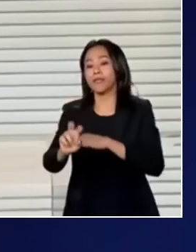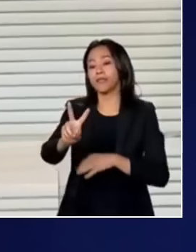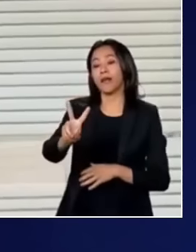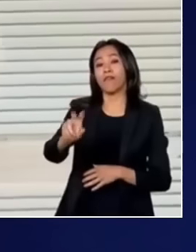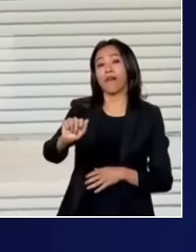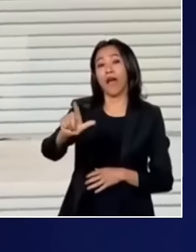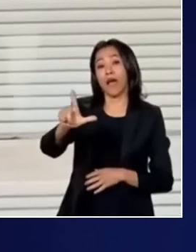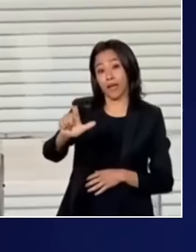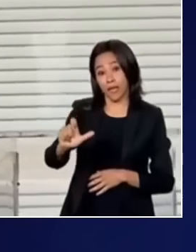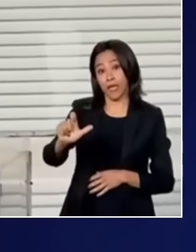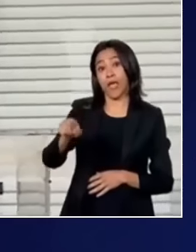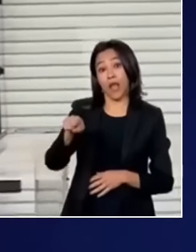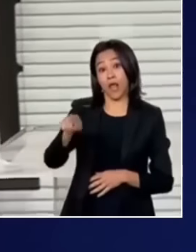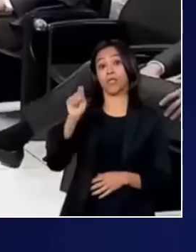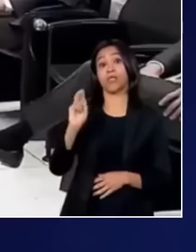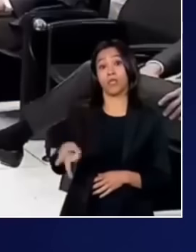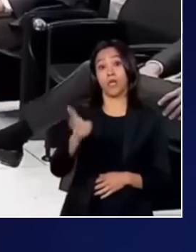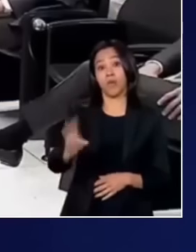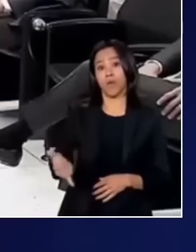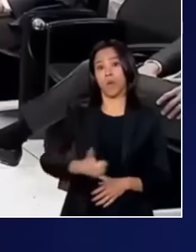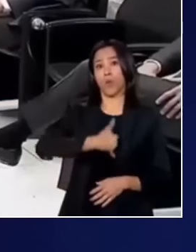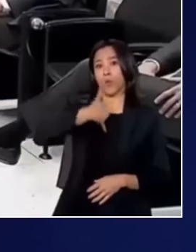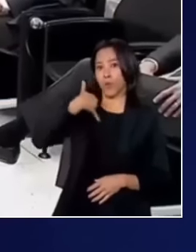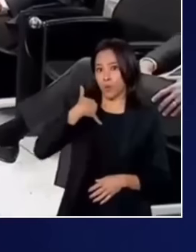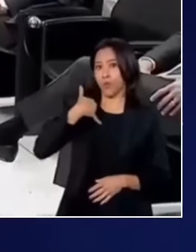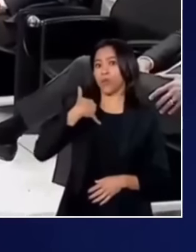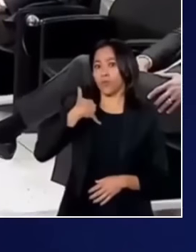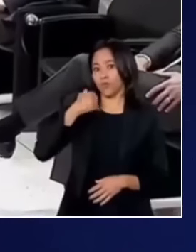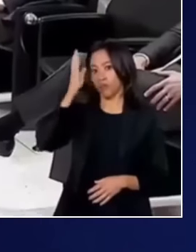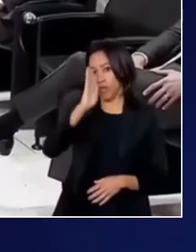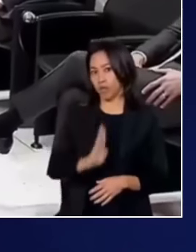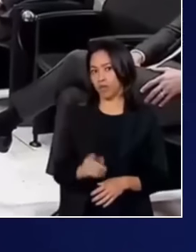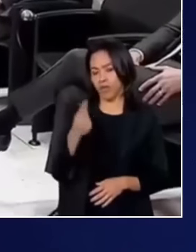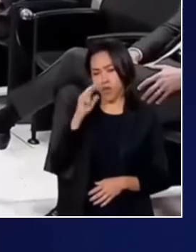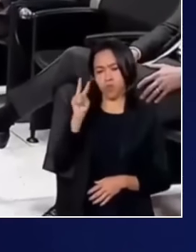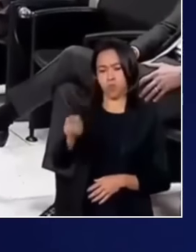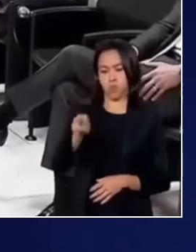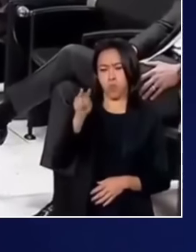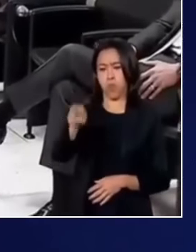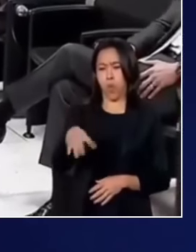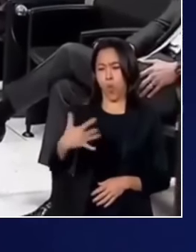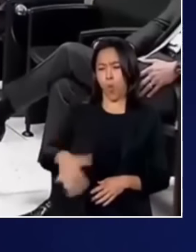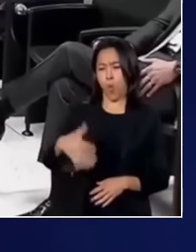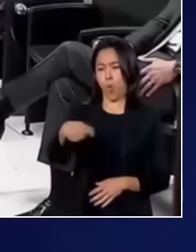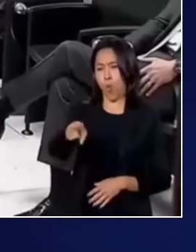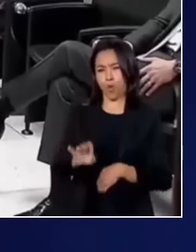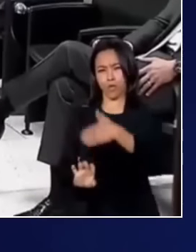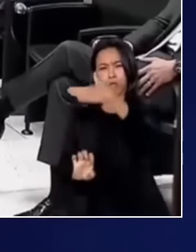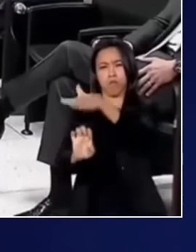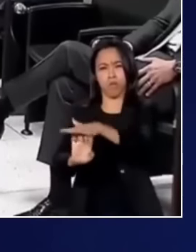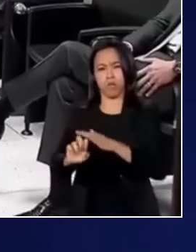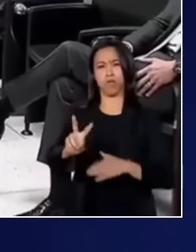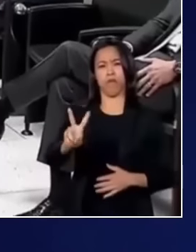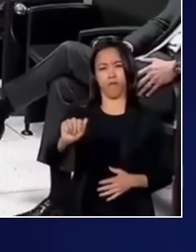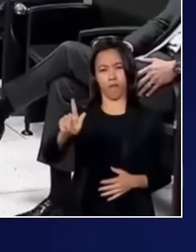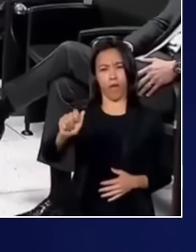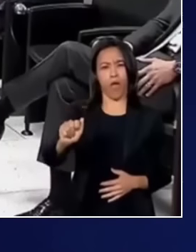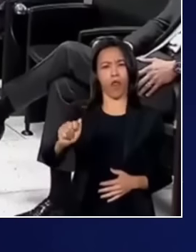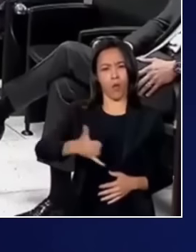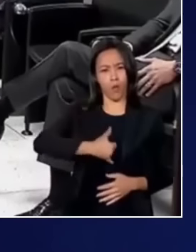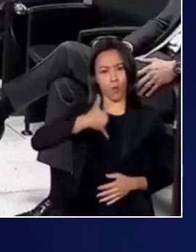país Eu sempre tive a Vale desde muito tempo atrás como uma empresa orgulho do país sabe uma empresa